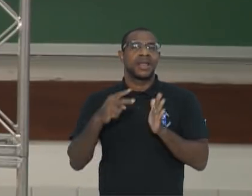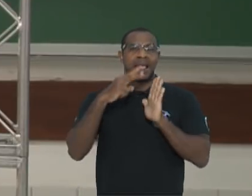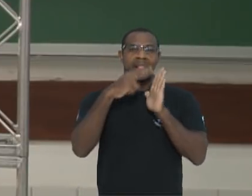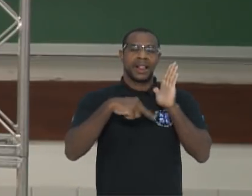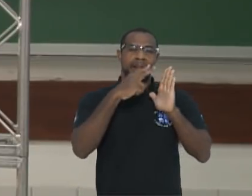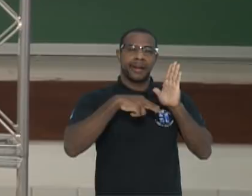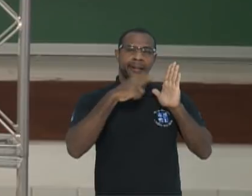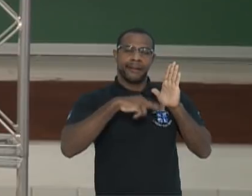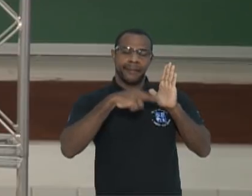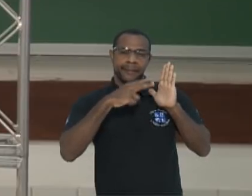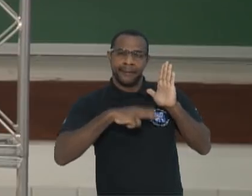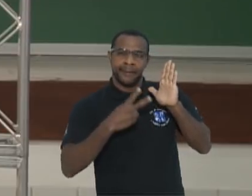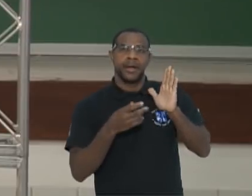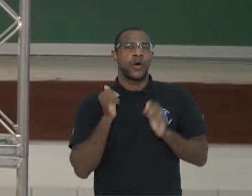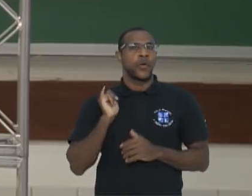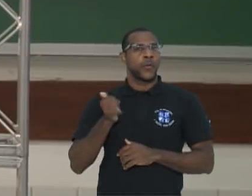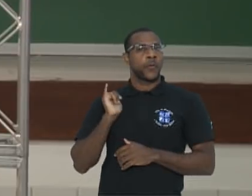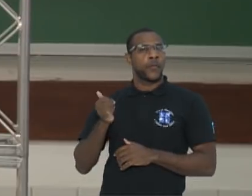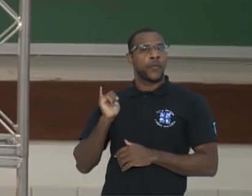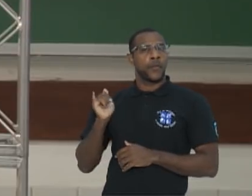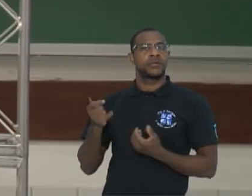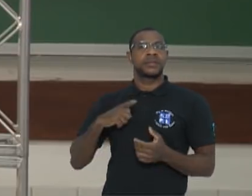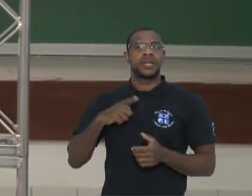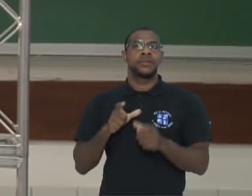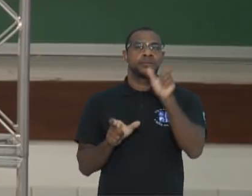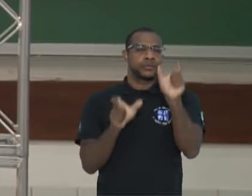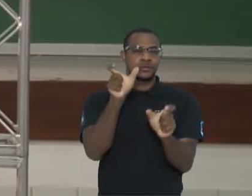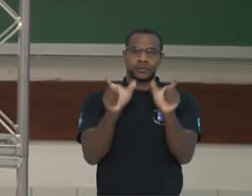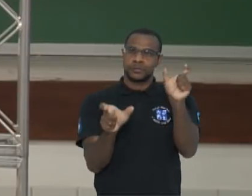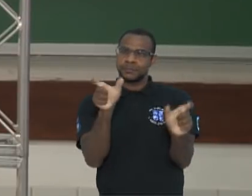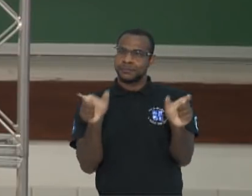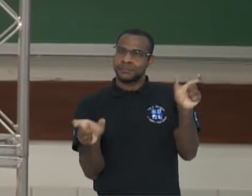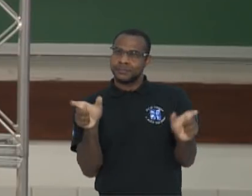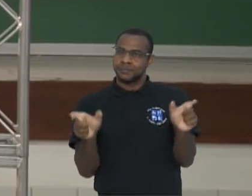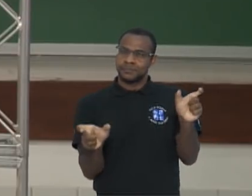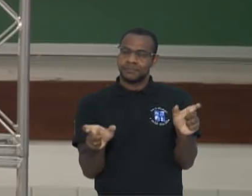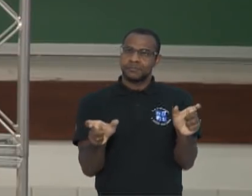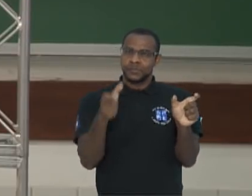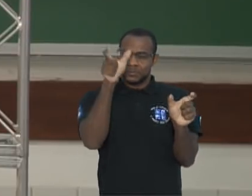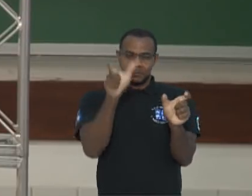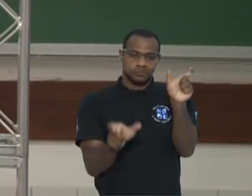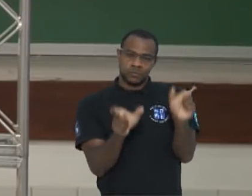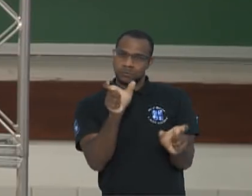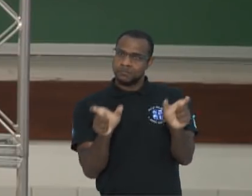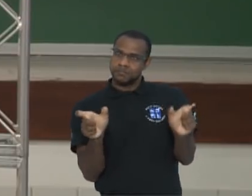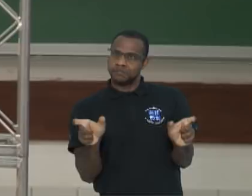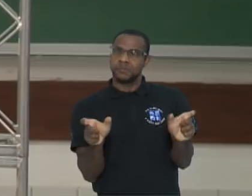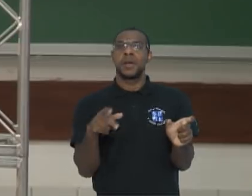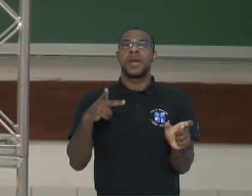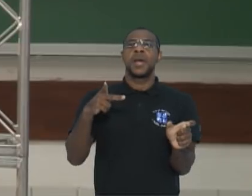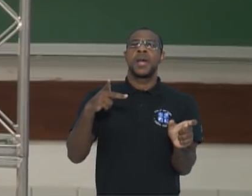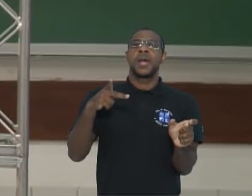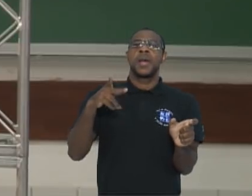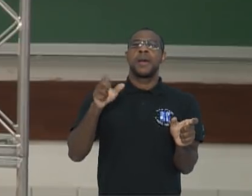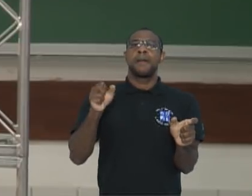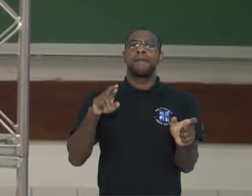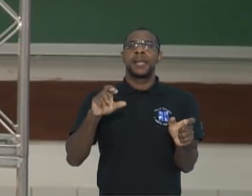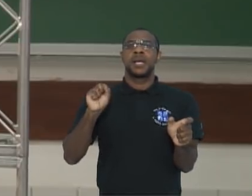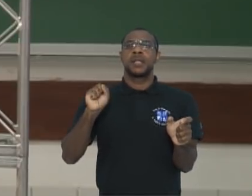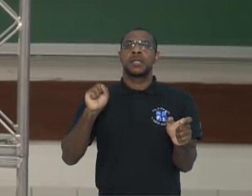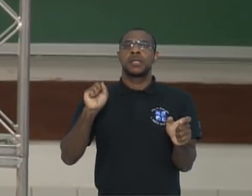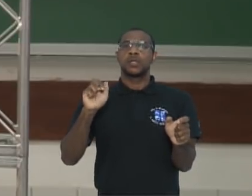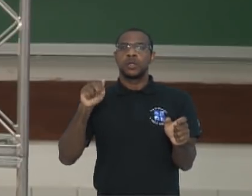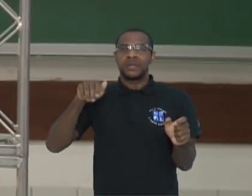aí os contos e perceberem que existem lá os personagens. Né? Esses personagens, eles muitas vezes têm